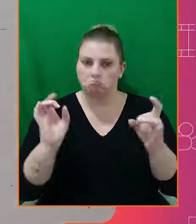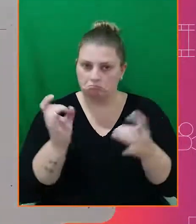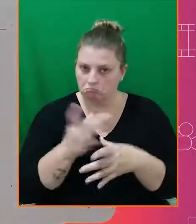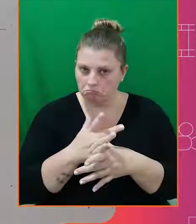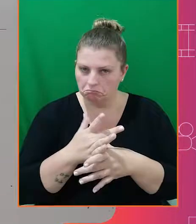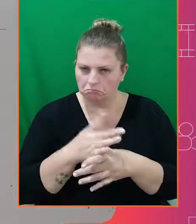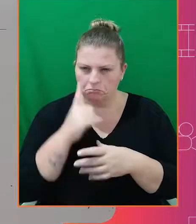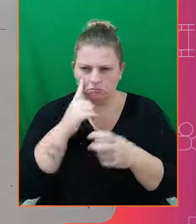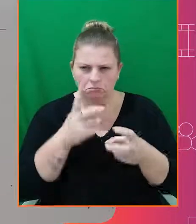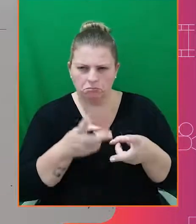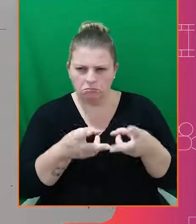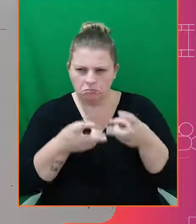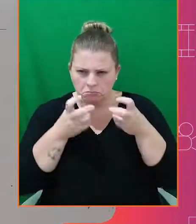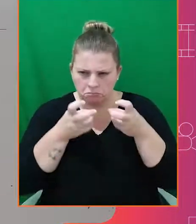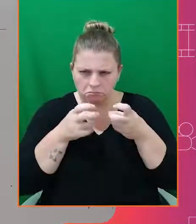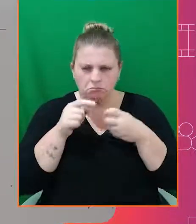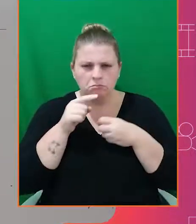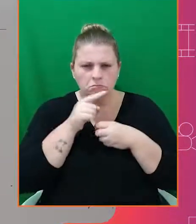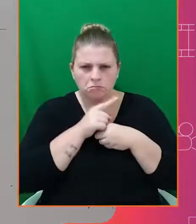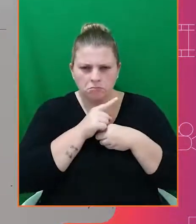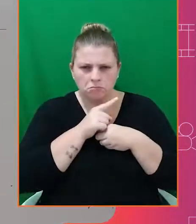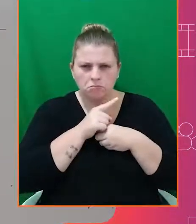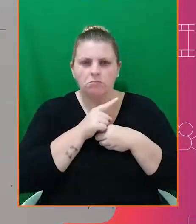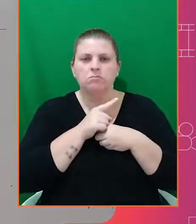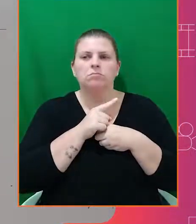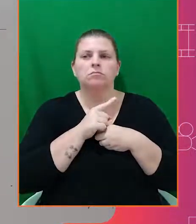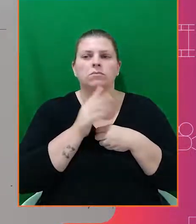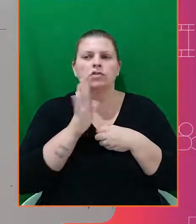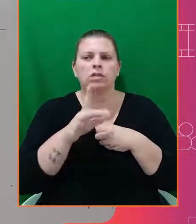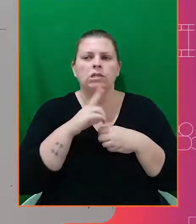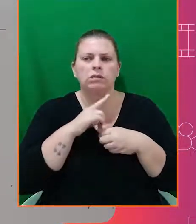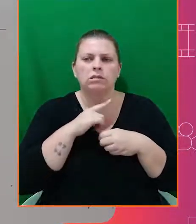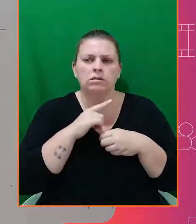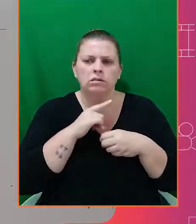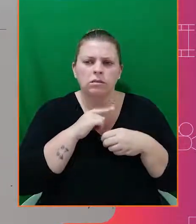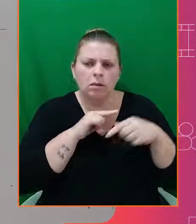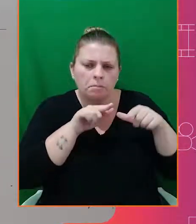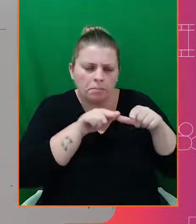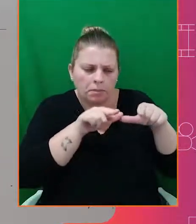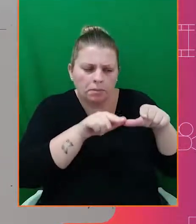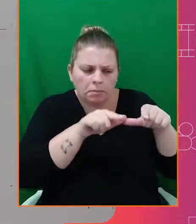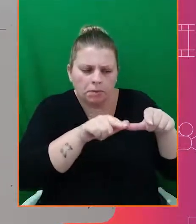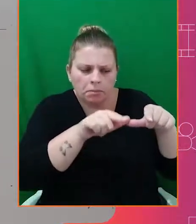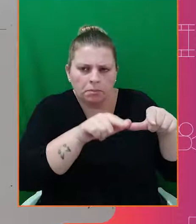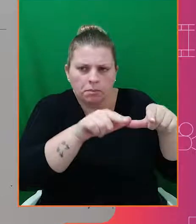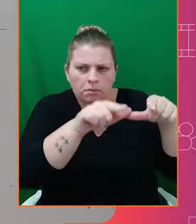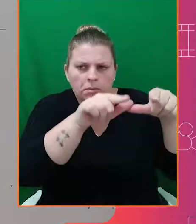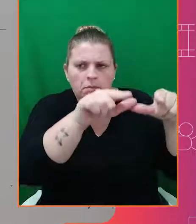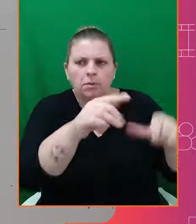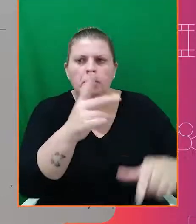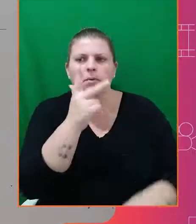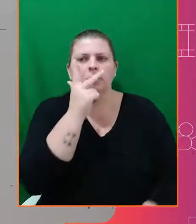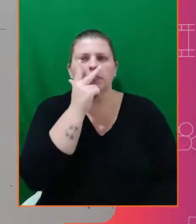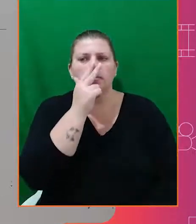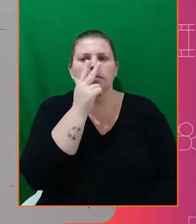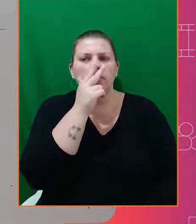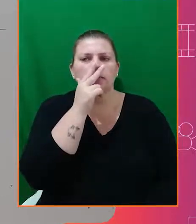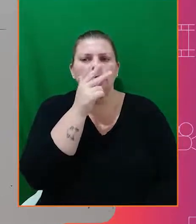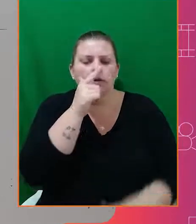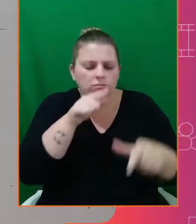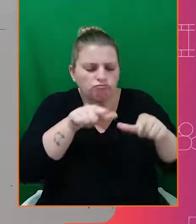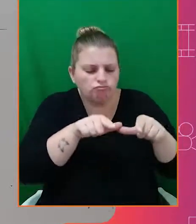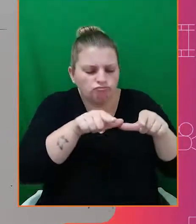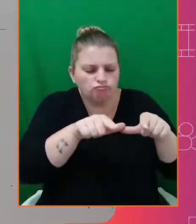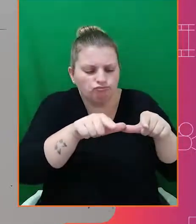Pronto! Repare que aqui nós temos agora várias divisões na horizontal, como se fosse do próprio